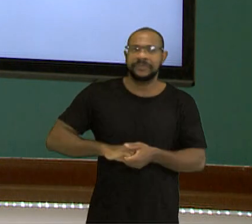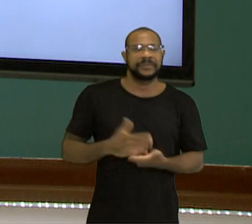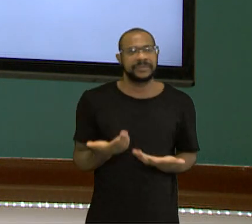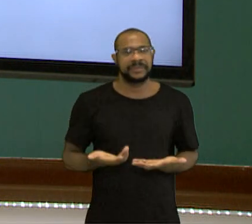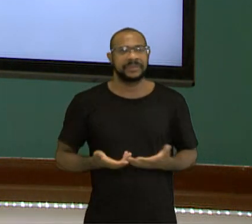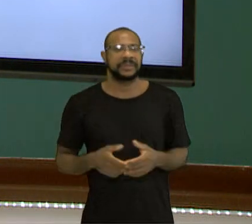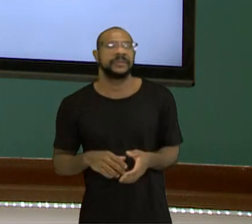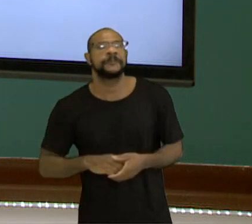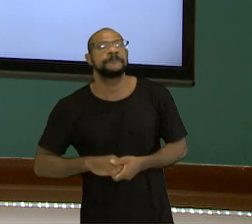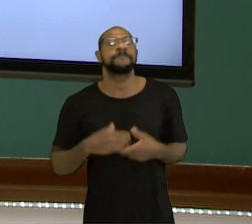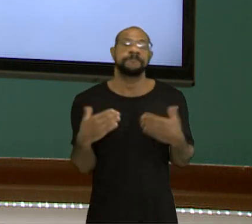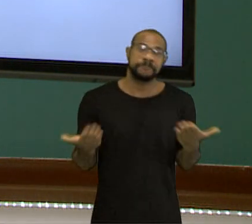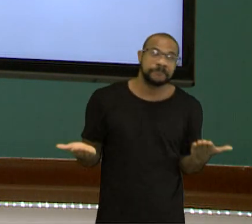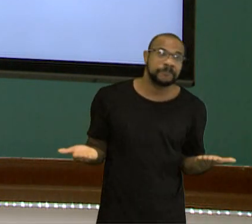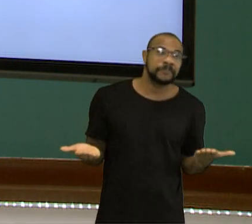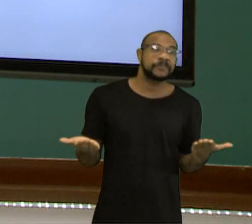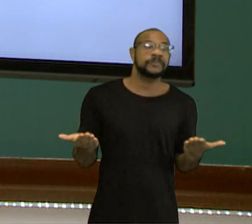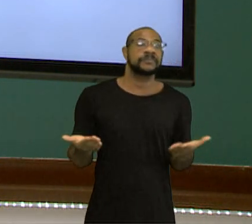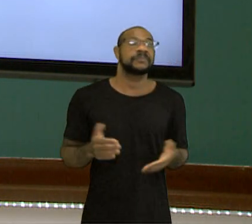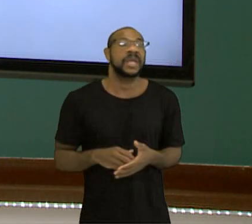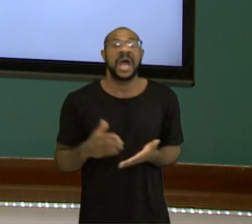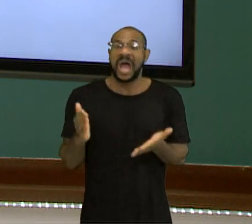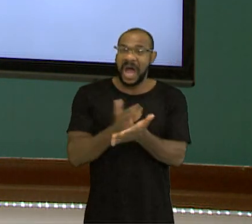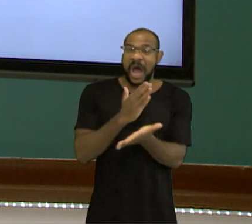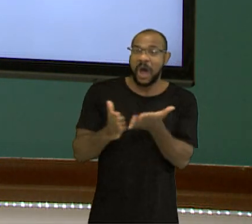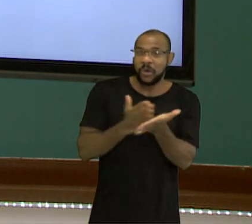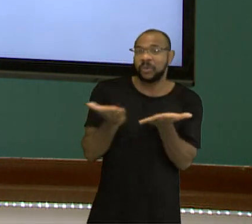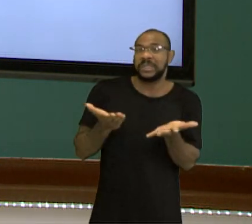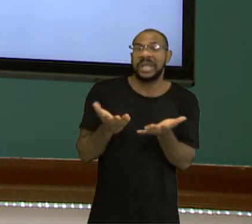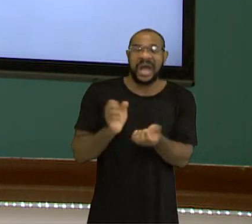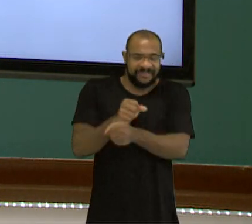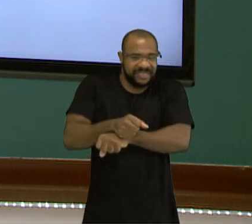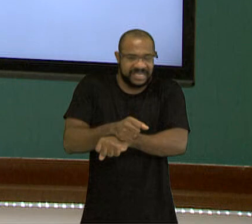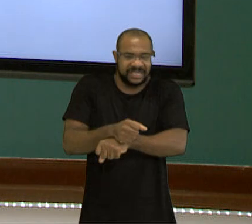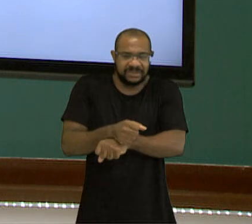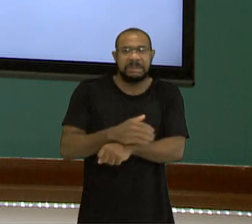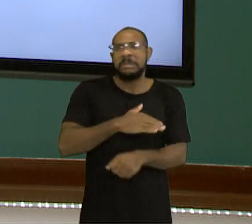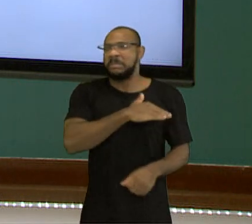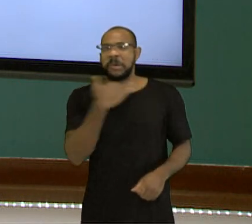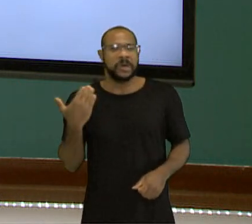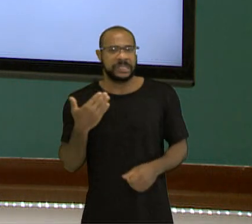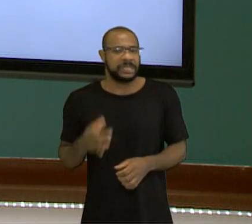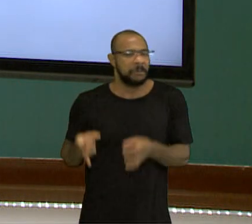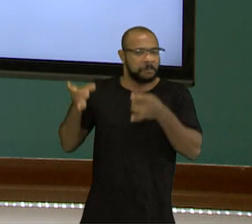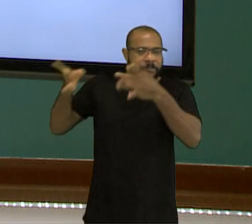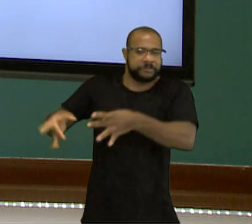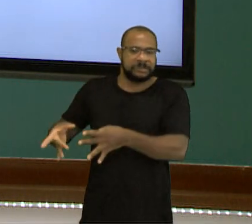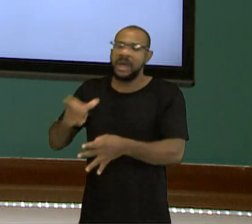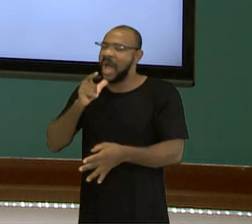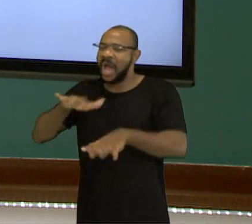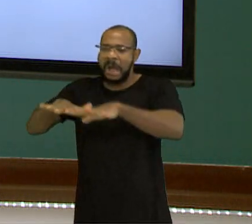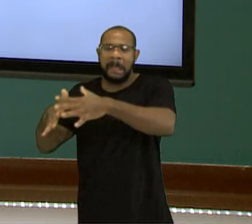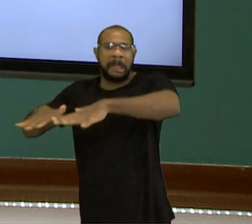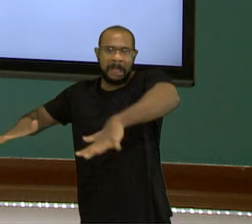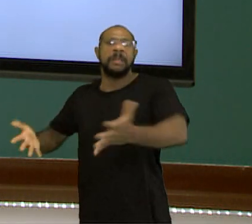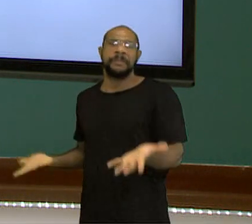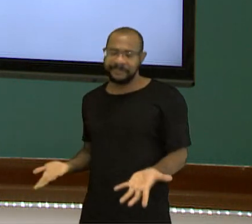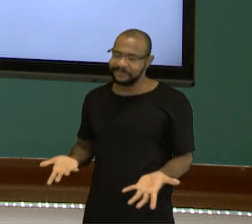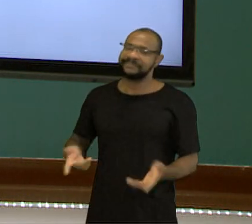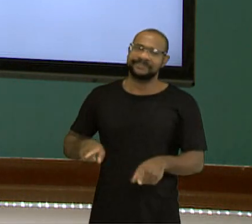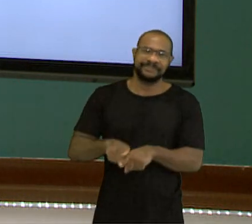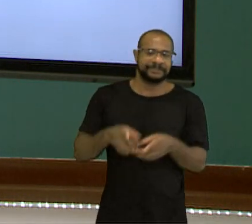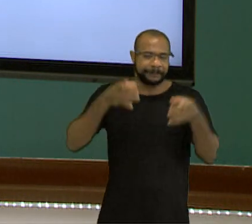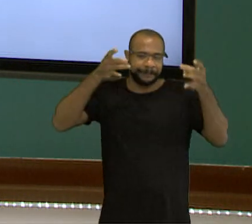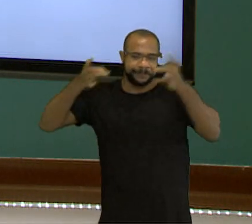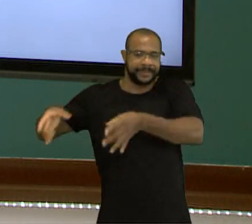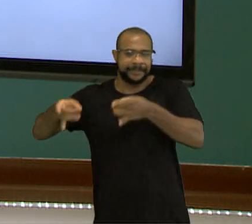desses africanos no mar. E era nos mercados de escravos no Rio de Janeiro, Salvador, Recife, São Luís, os principais portos de